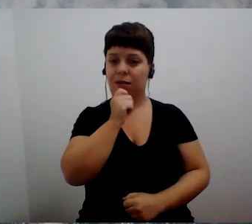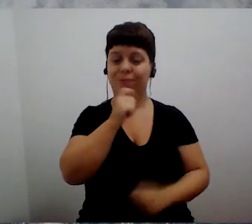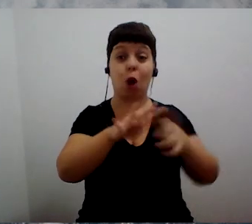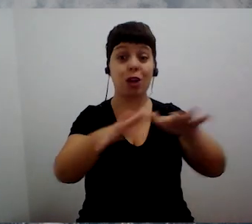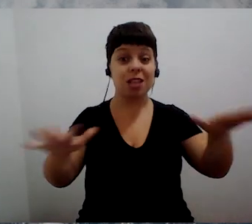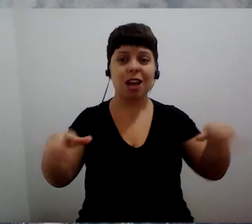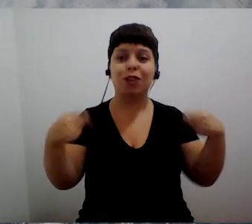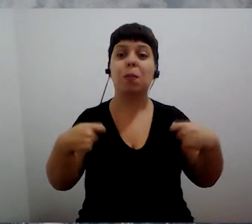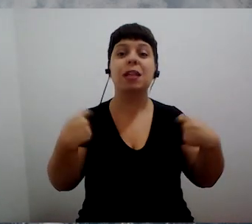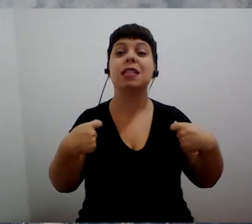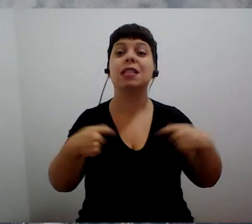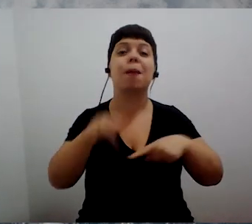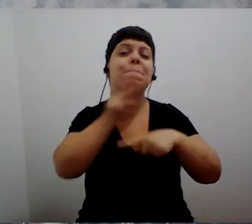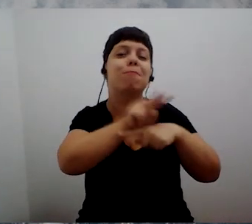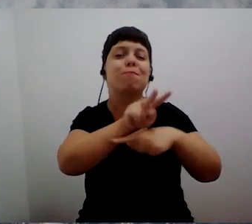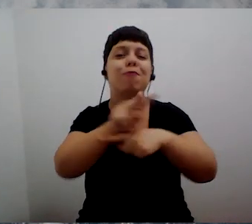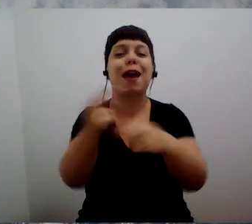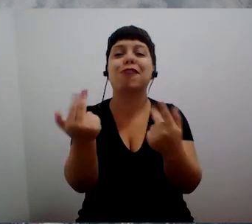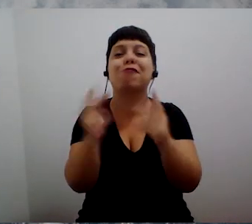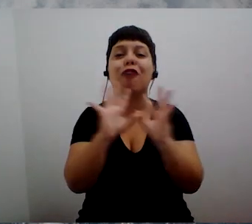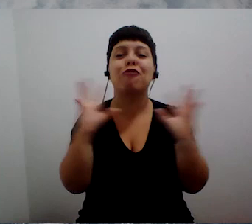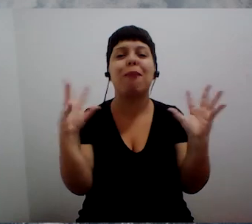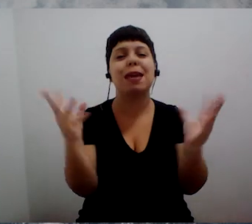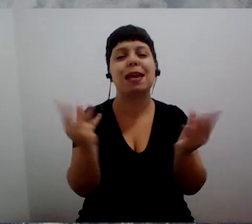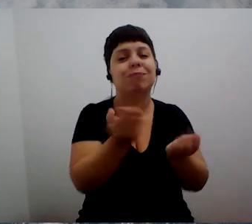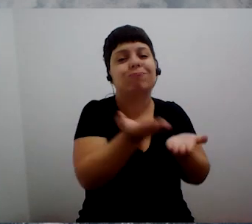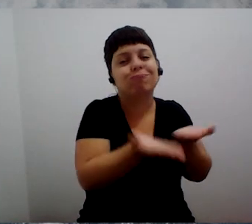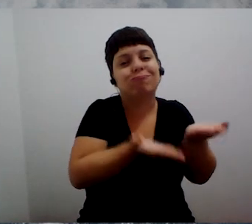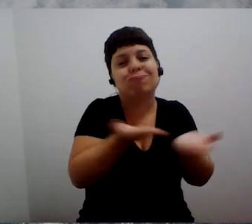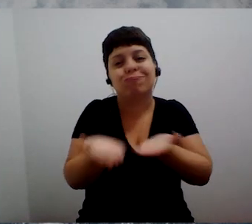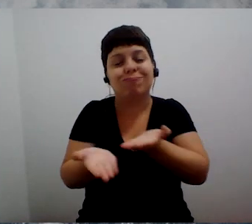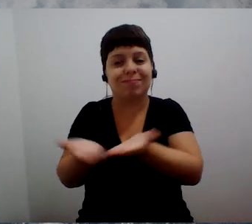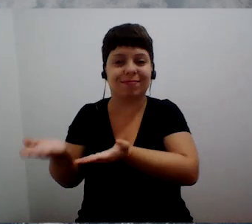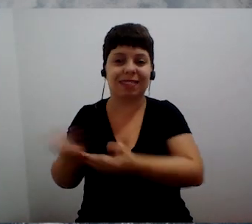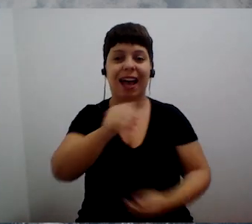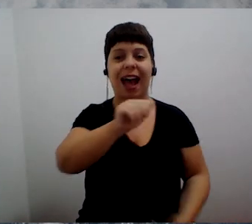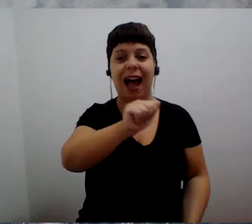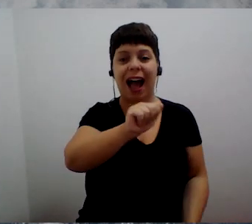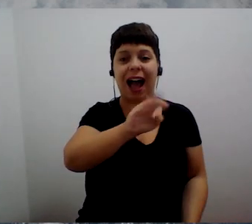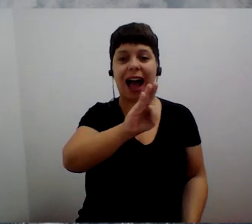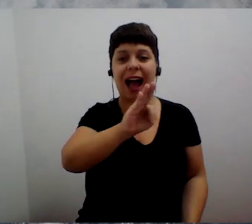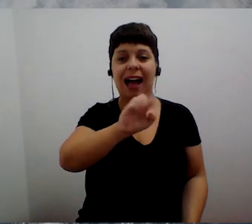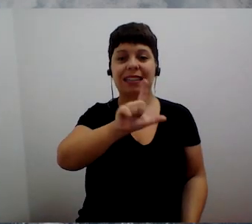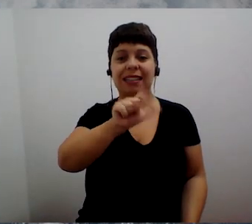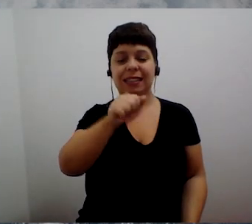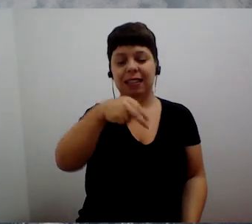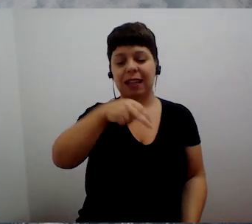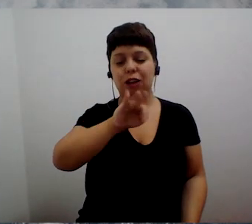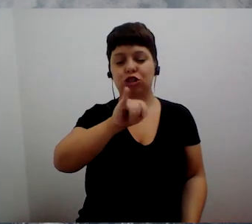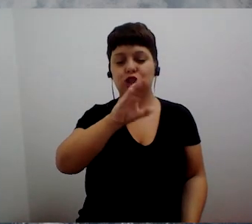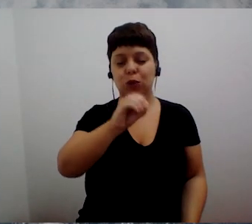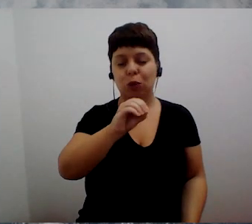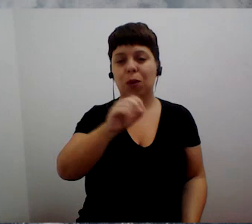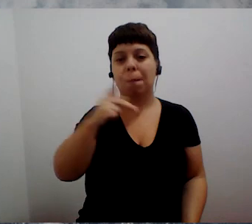saibamos tudo. O oceano deve ser protegido, como protegemos os nossos entes queridos, e tratado com amor e